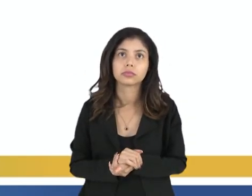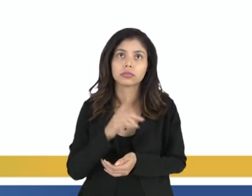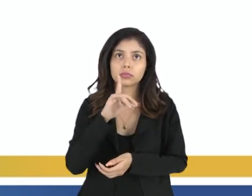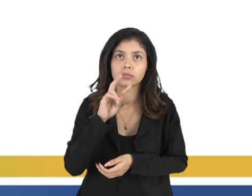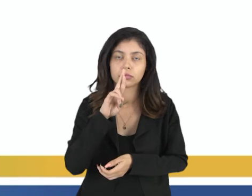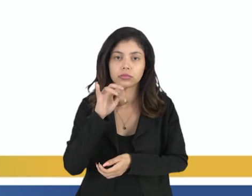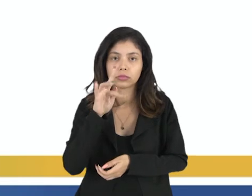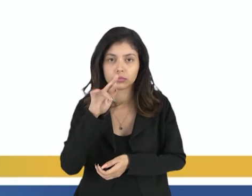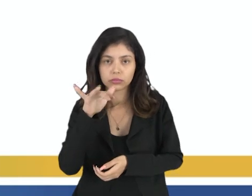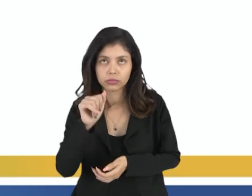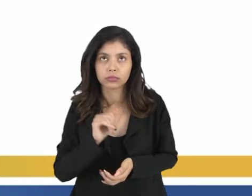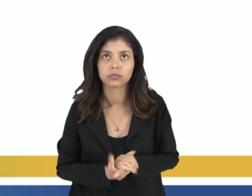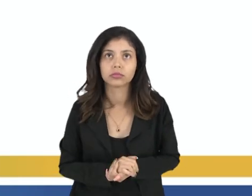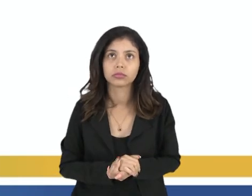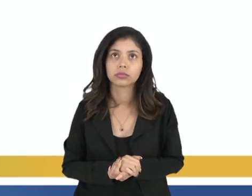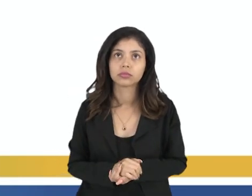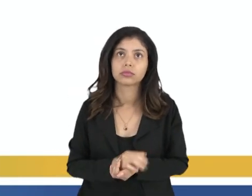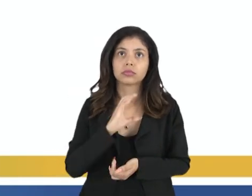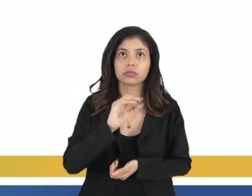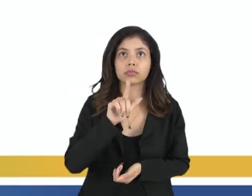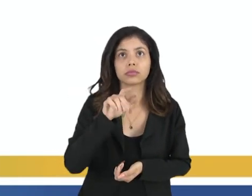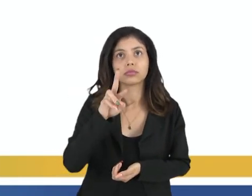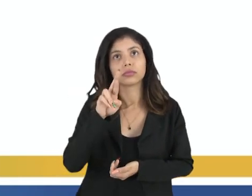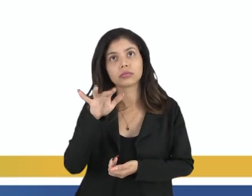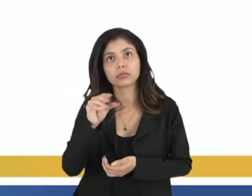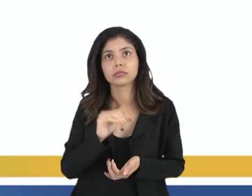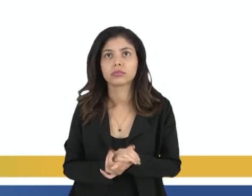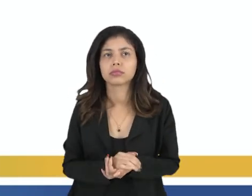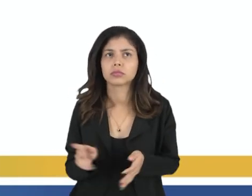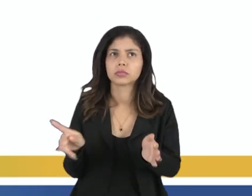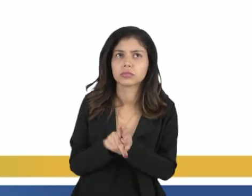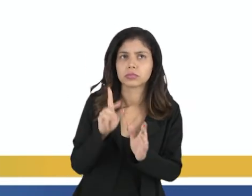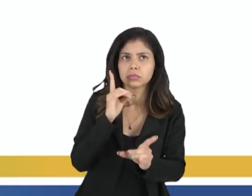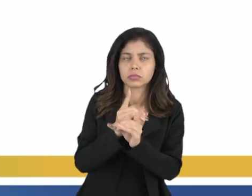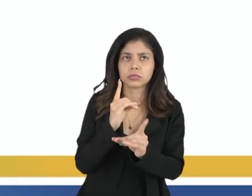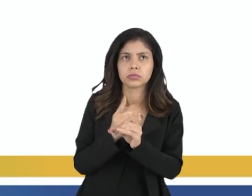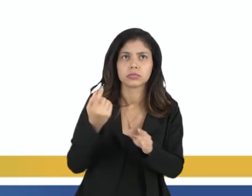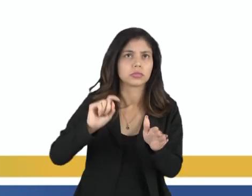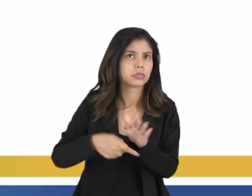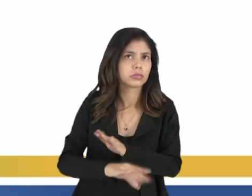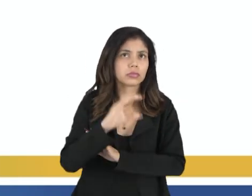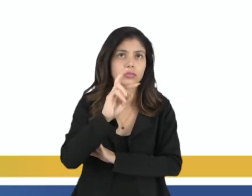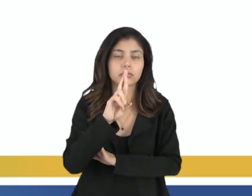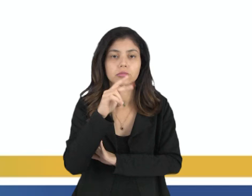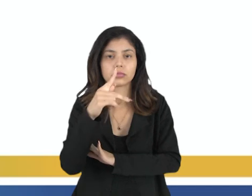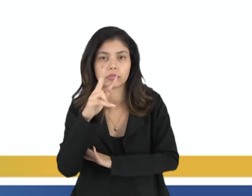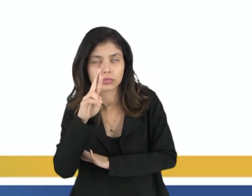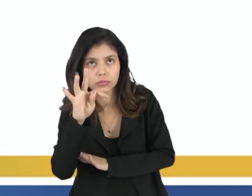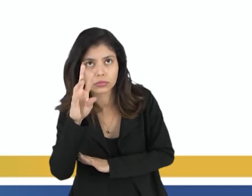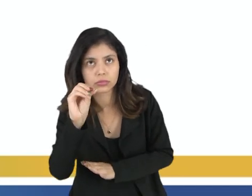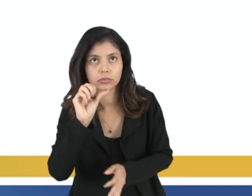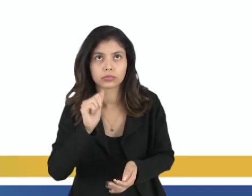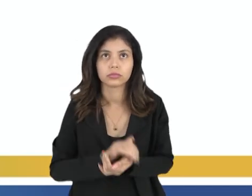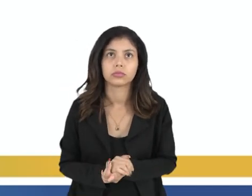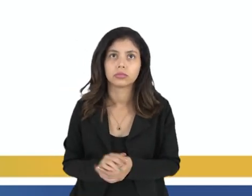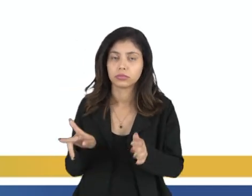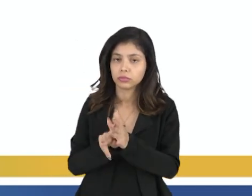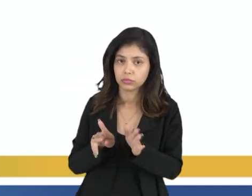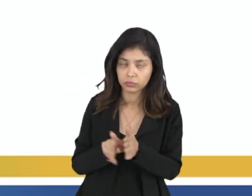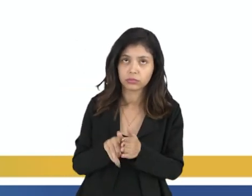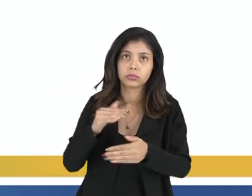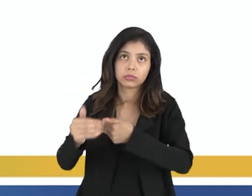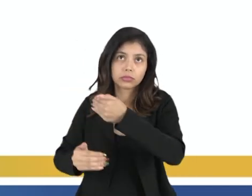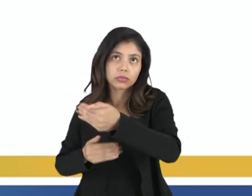denominado clorofila. A clorofila é um pigmento encontrado no interior dos cloroplastos que atua